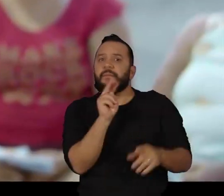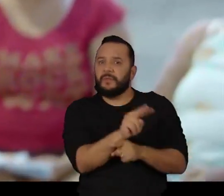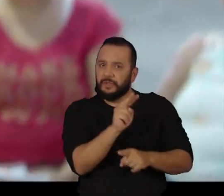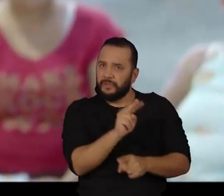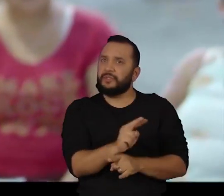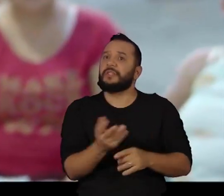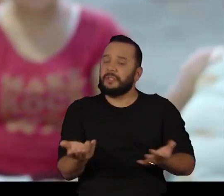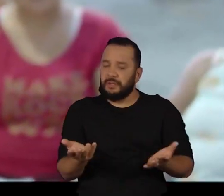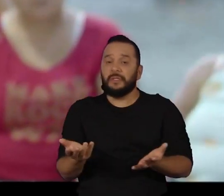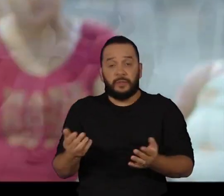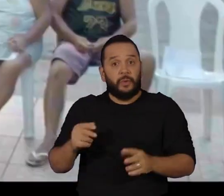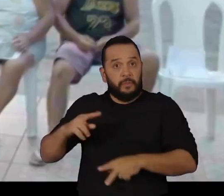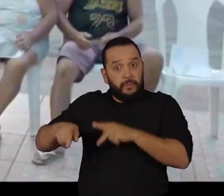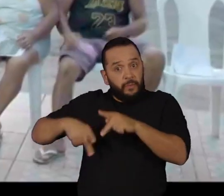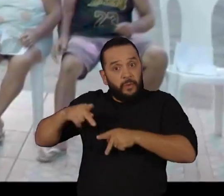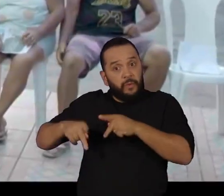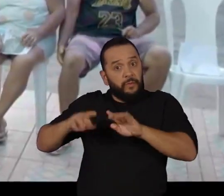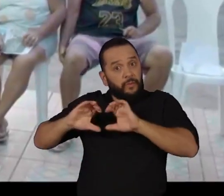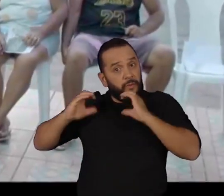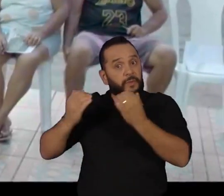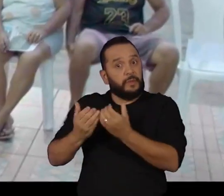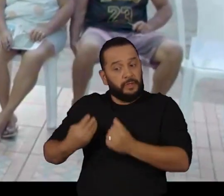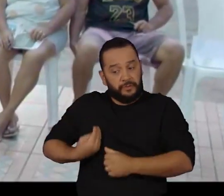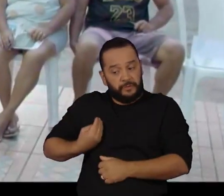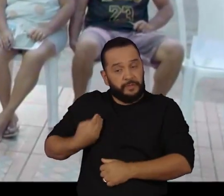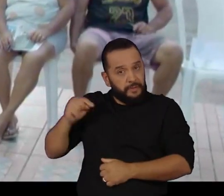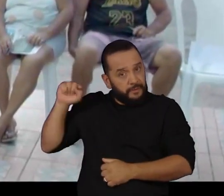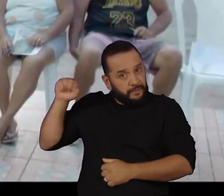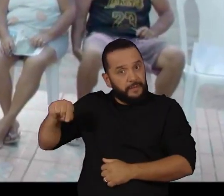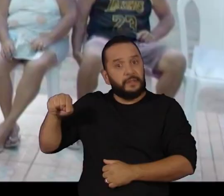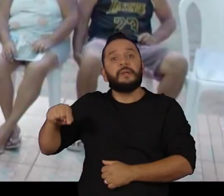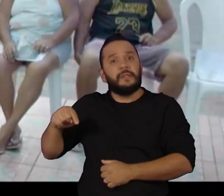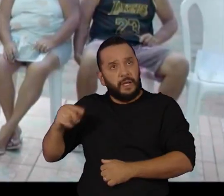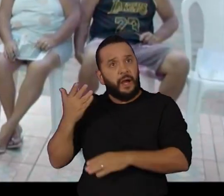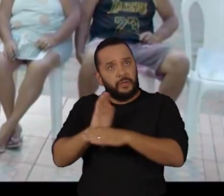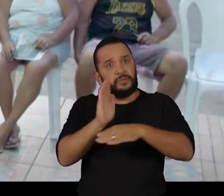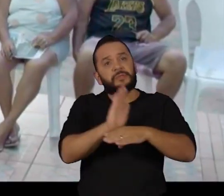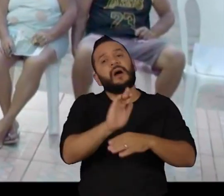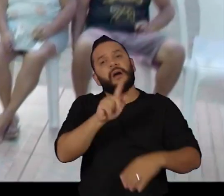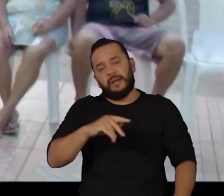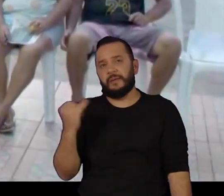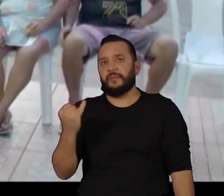das comunidades, a participação das pessoas que vivem nesses ecossistemas é fundamental.